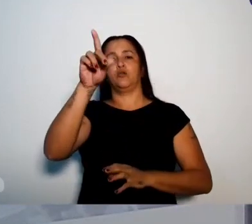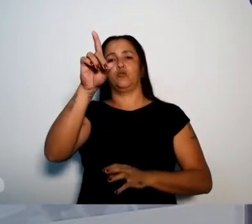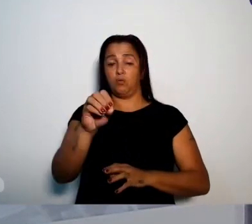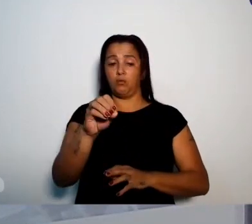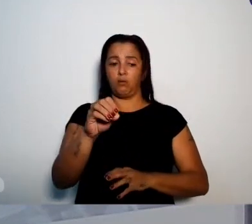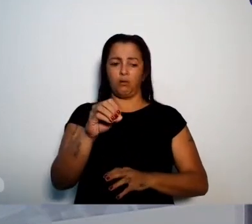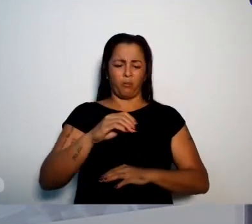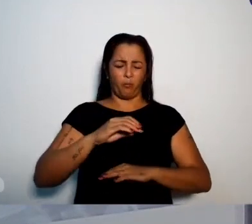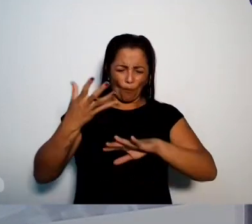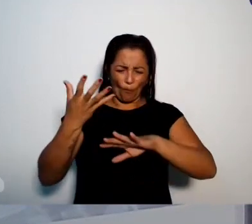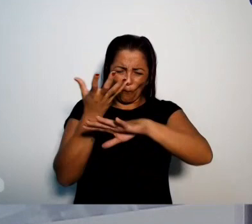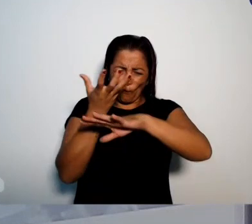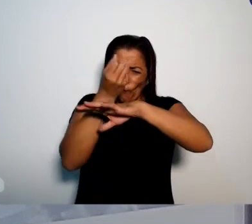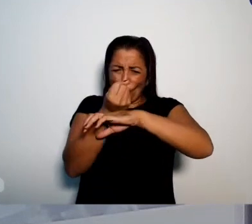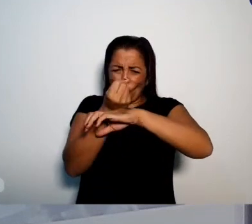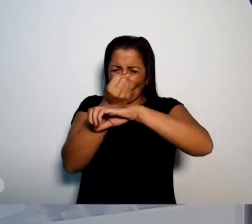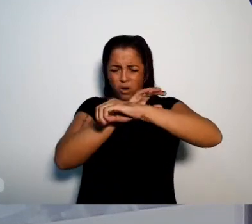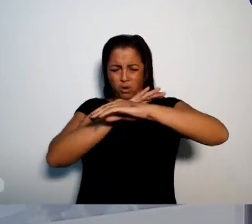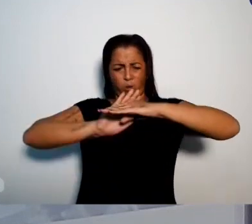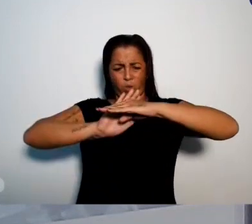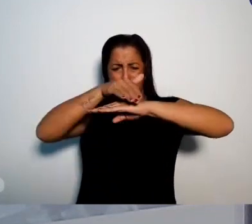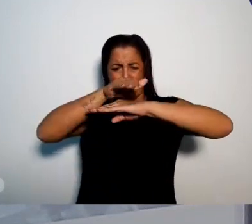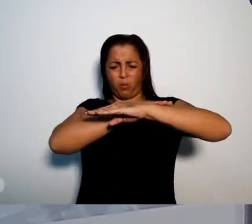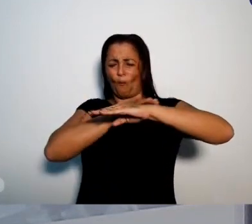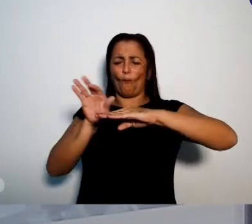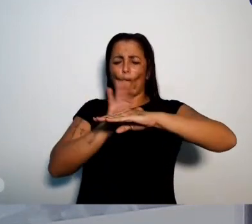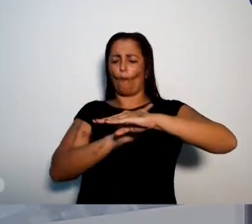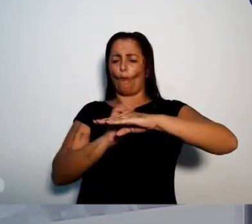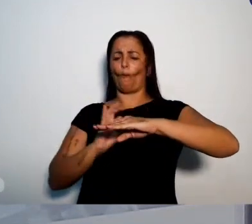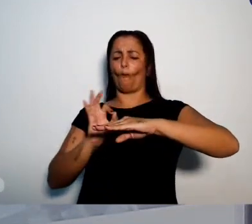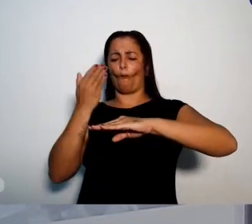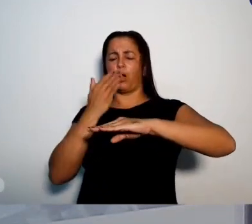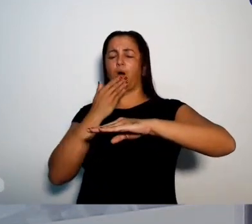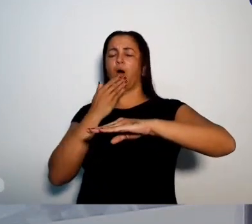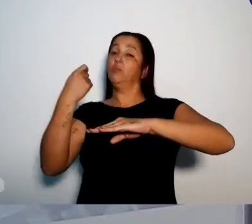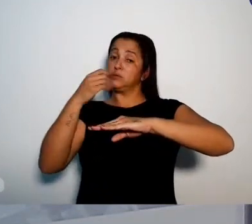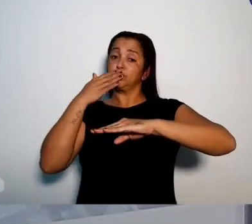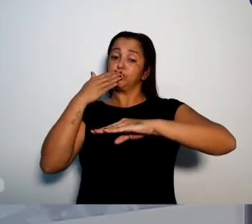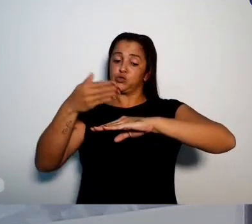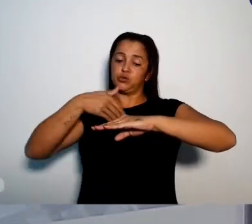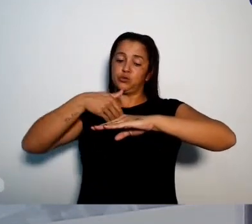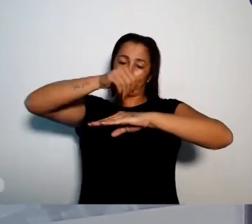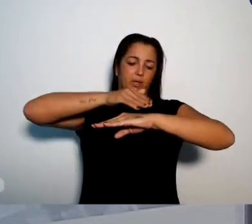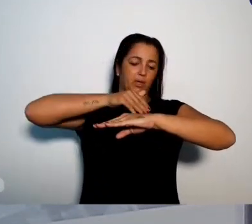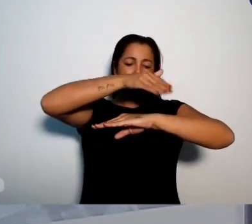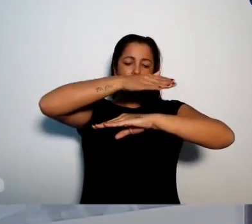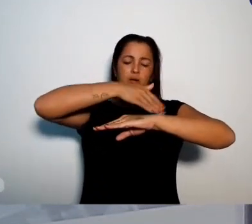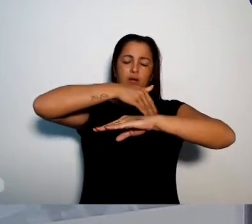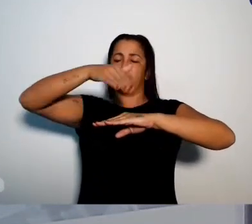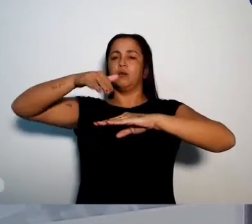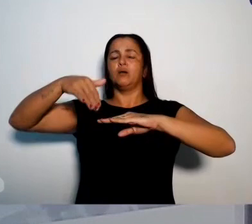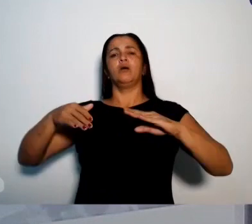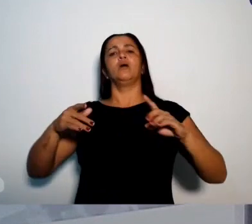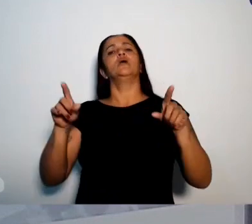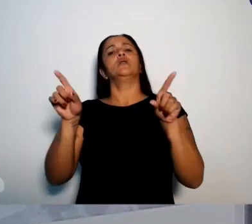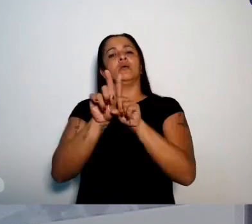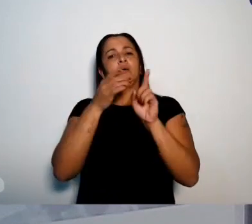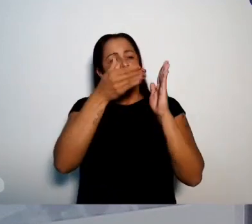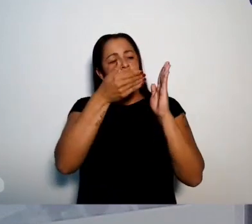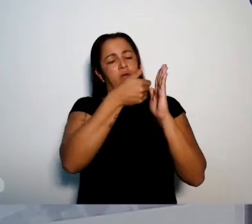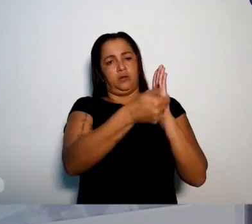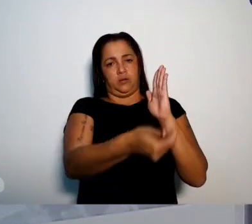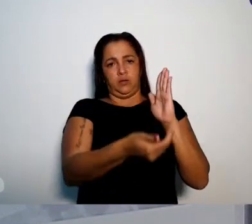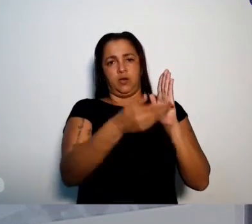estamos solicitando a pintura dessas lombadas e também no mesmo requerimento nós estamos pedindo a